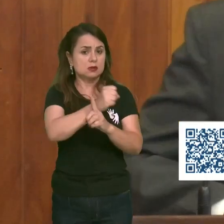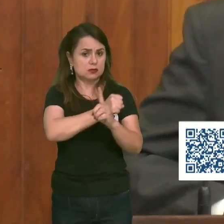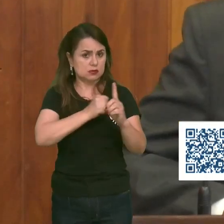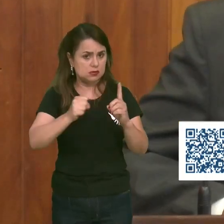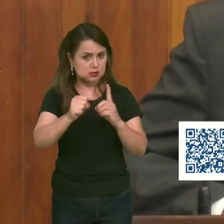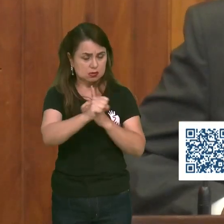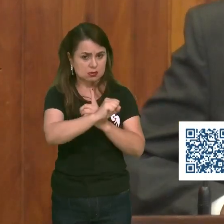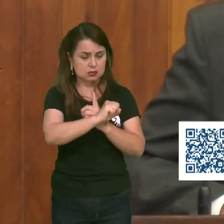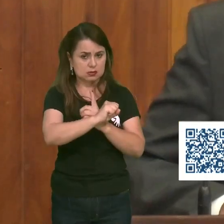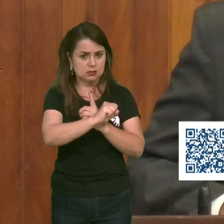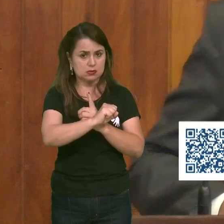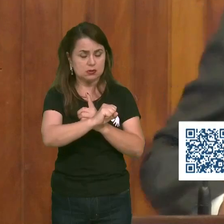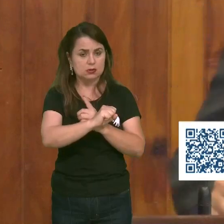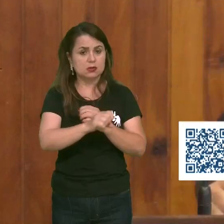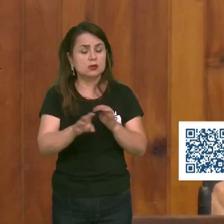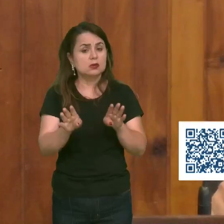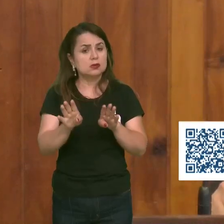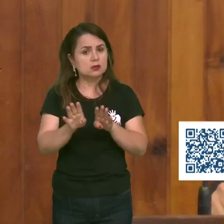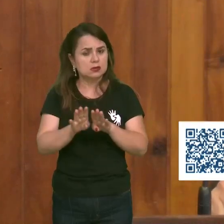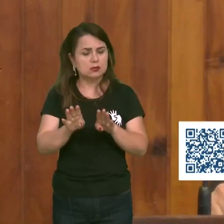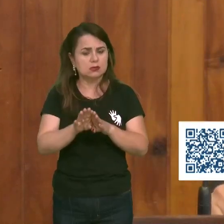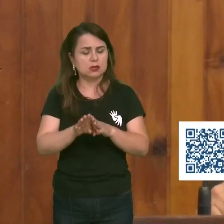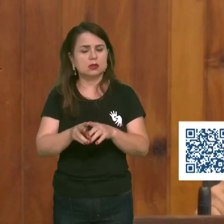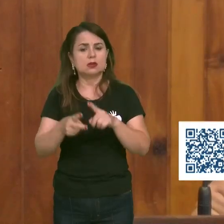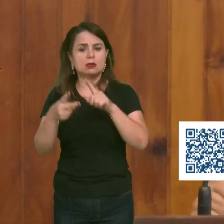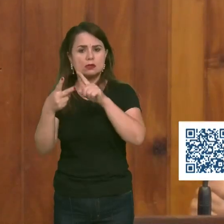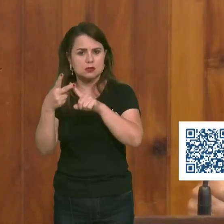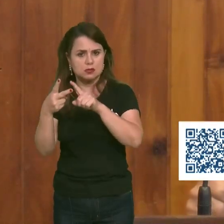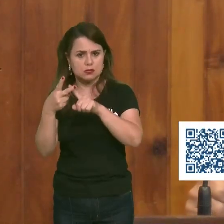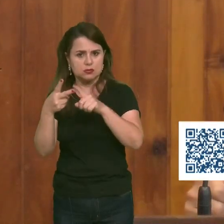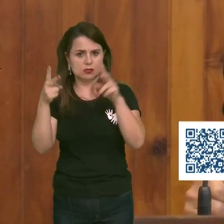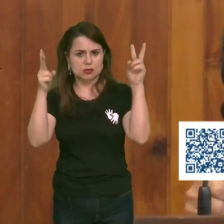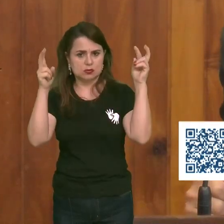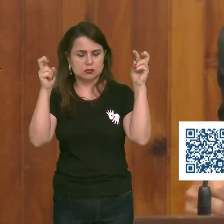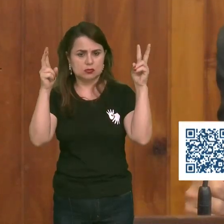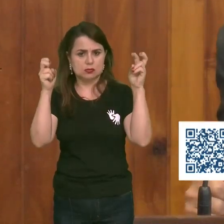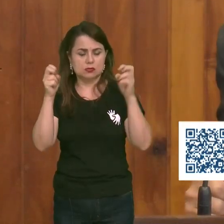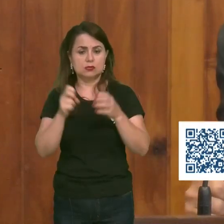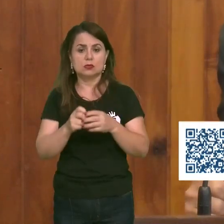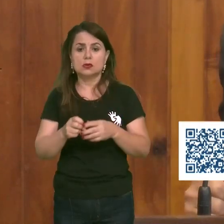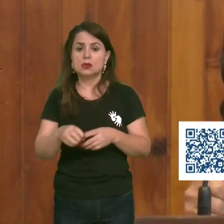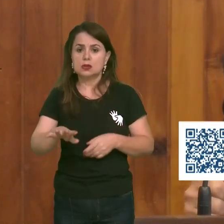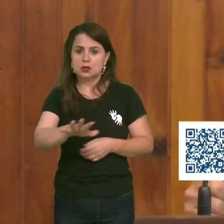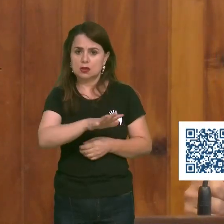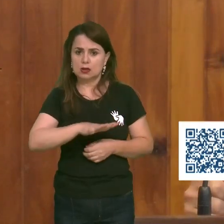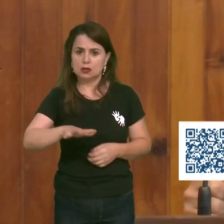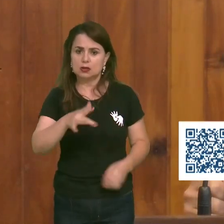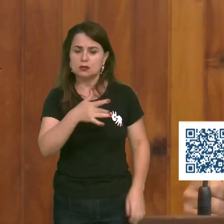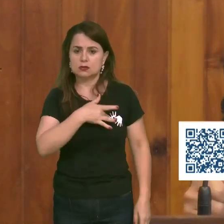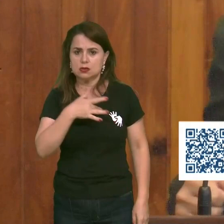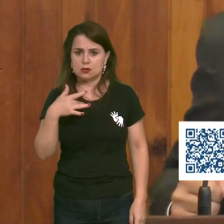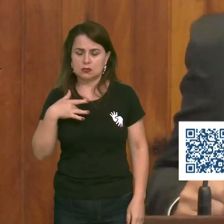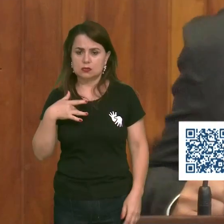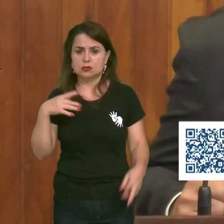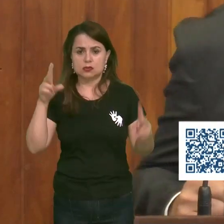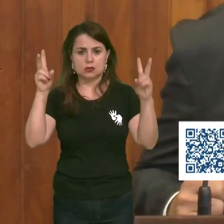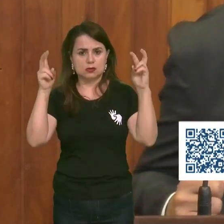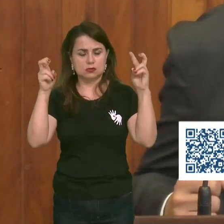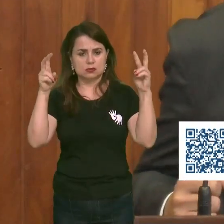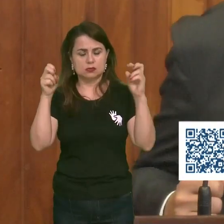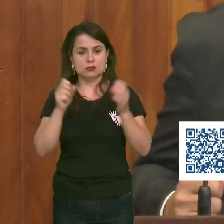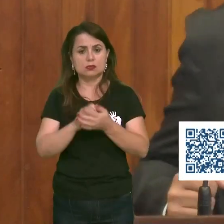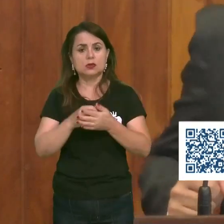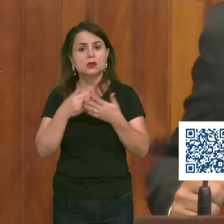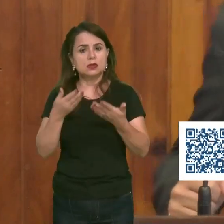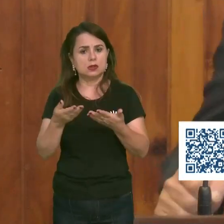cidade e segundo novamente questão da Saúde falamos aqui hoje do